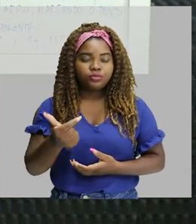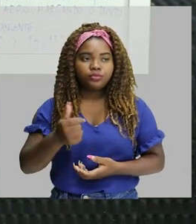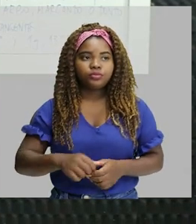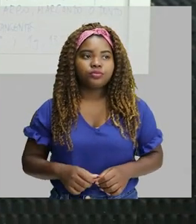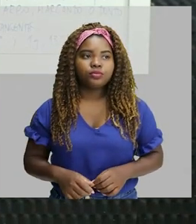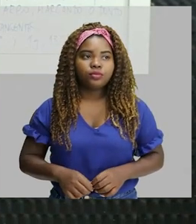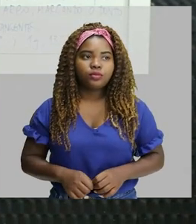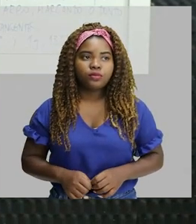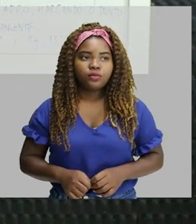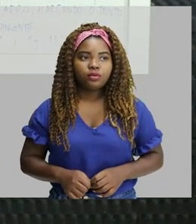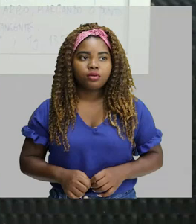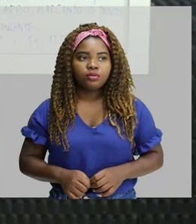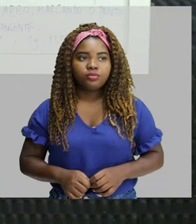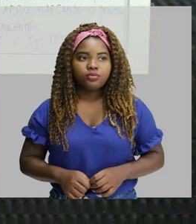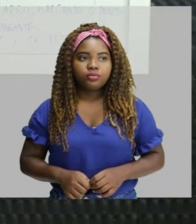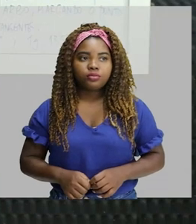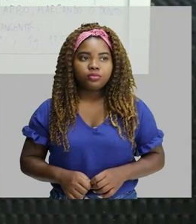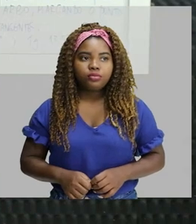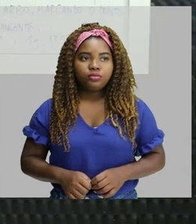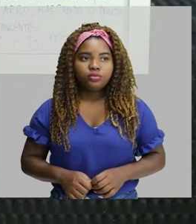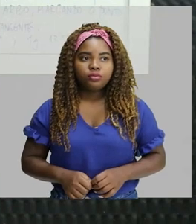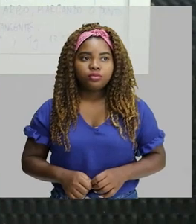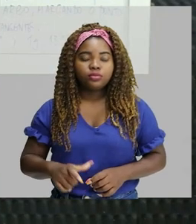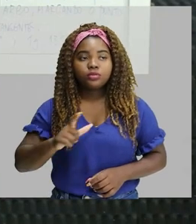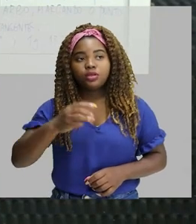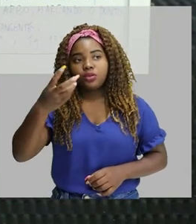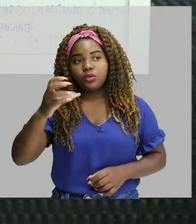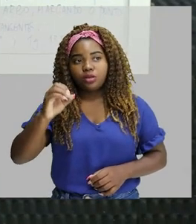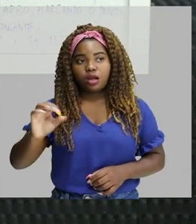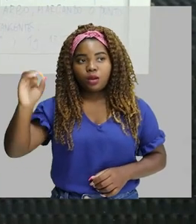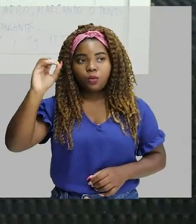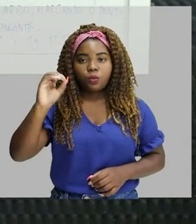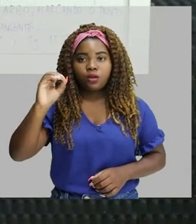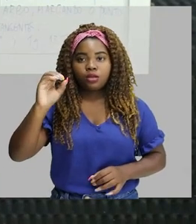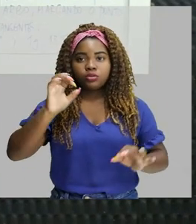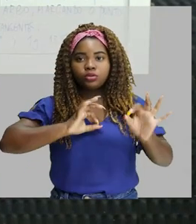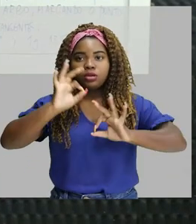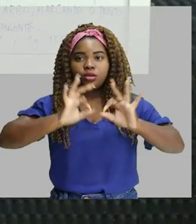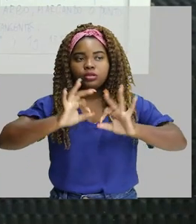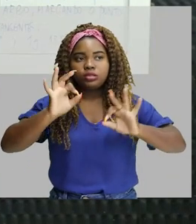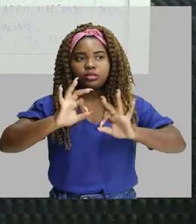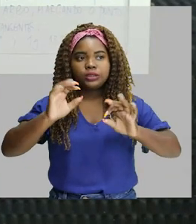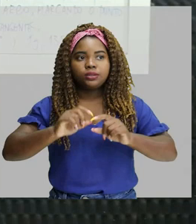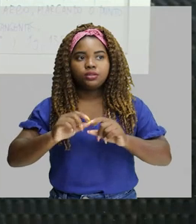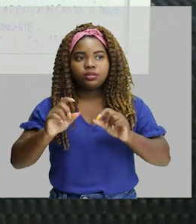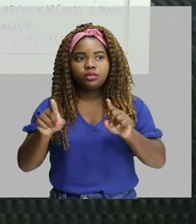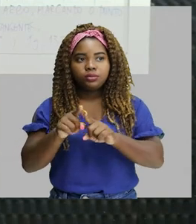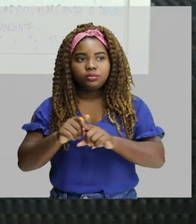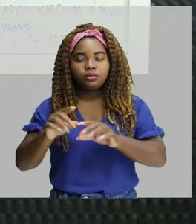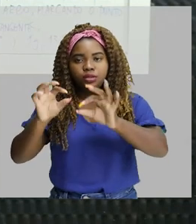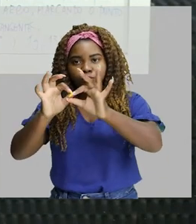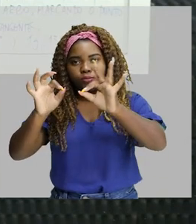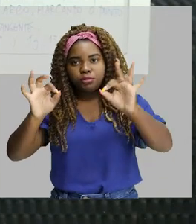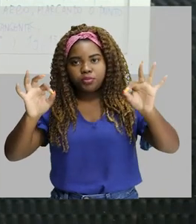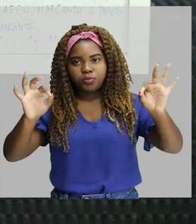meio certo então tá aqui o arco de 30º a ordenada desse ponto aqui ó que a